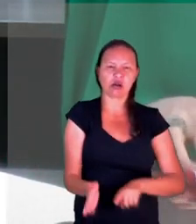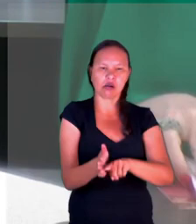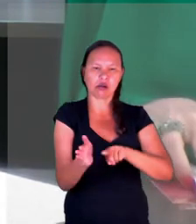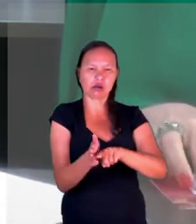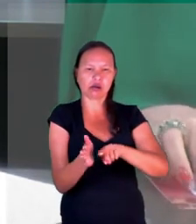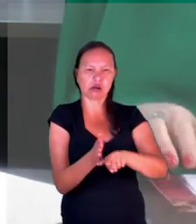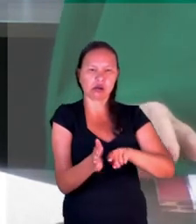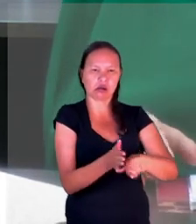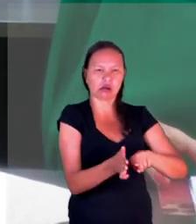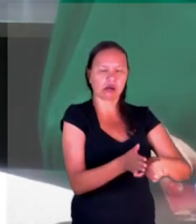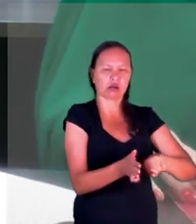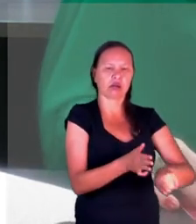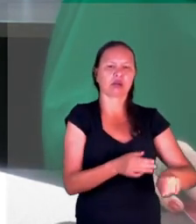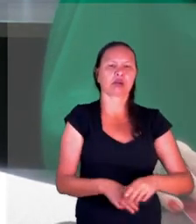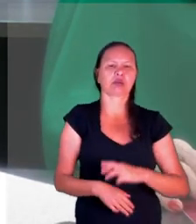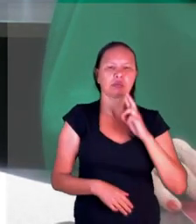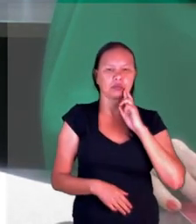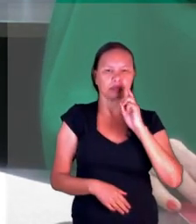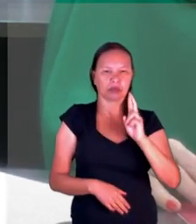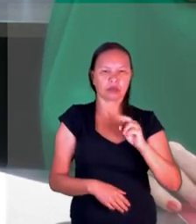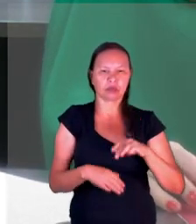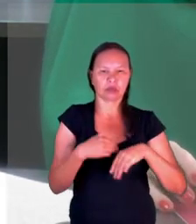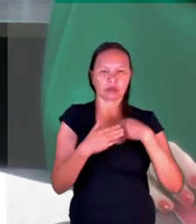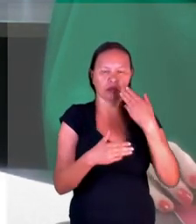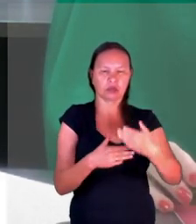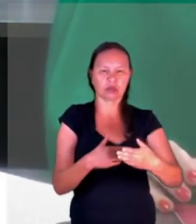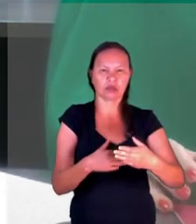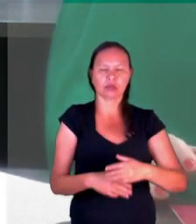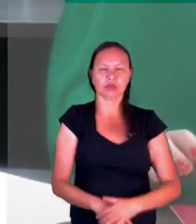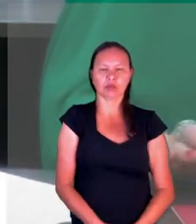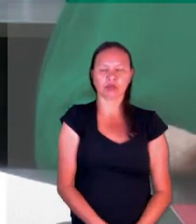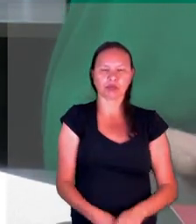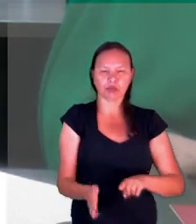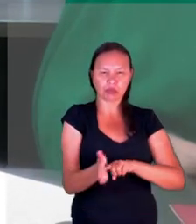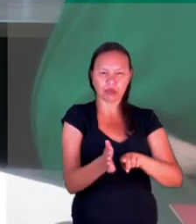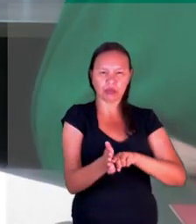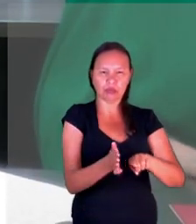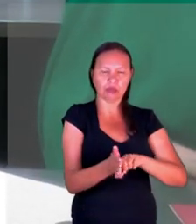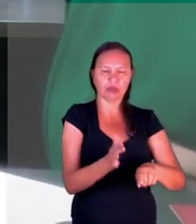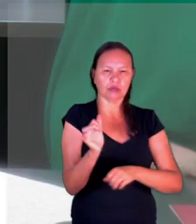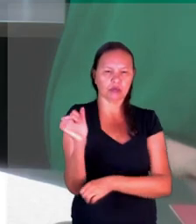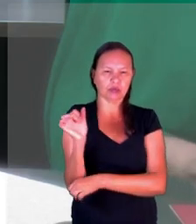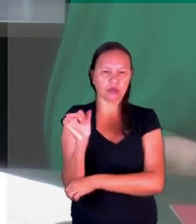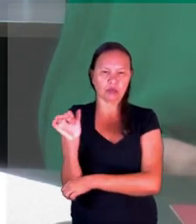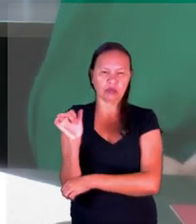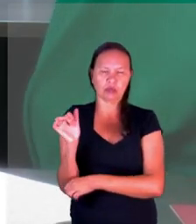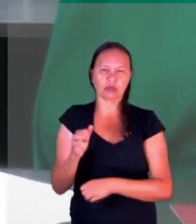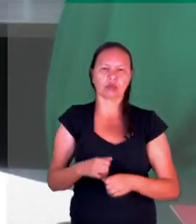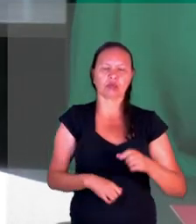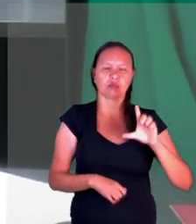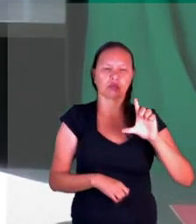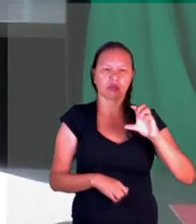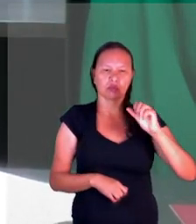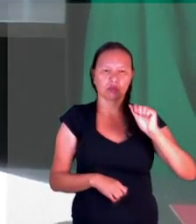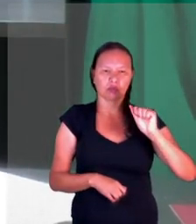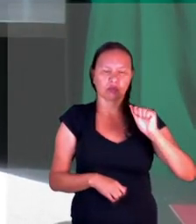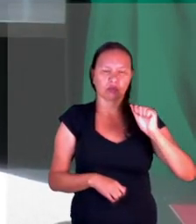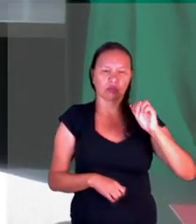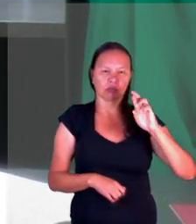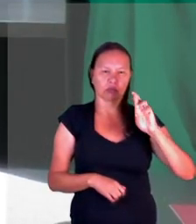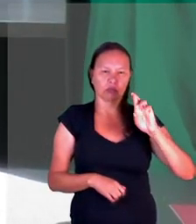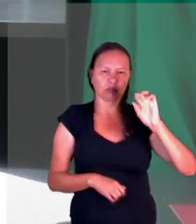eh responderem E aí tem mais uma pergunta online que foi feita por Larissa Duarte através do teams